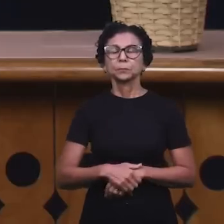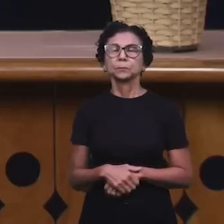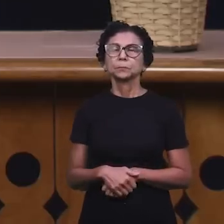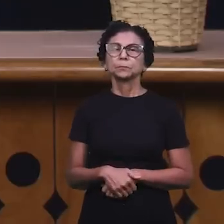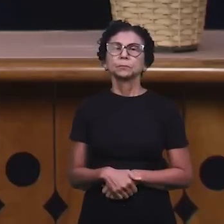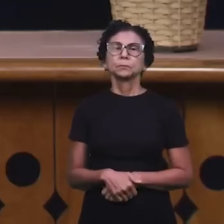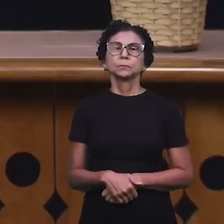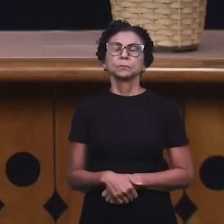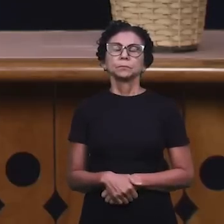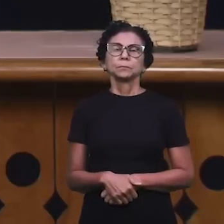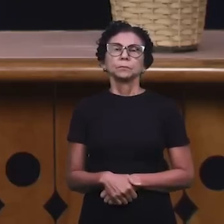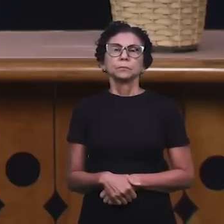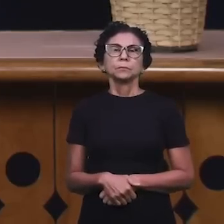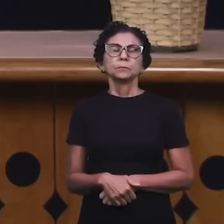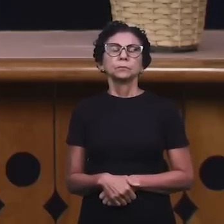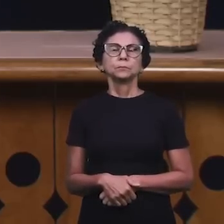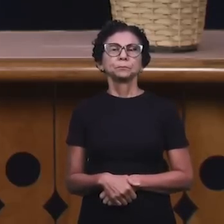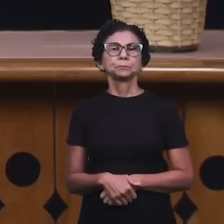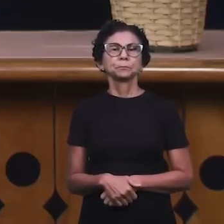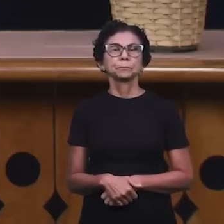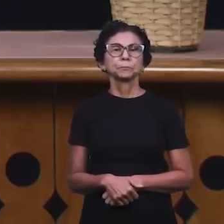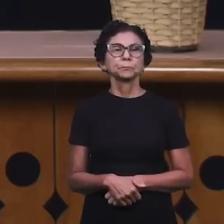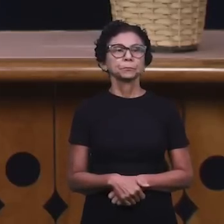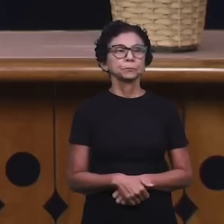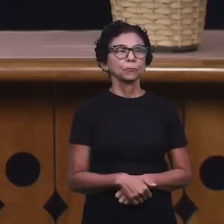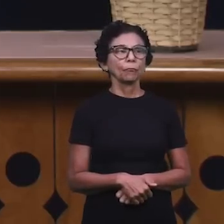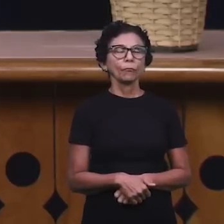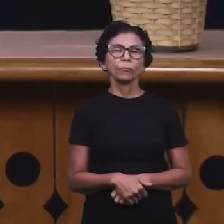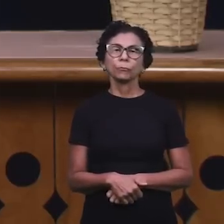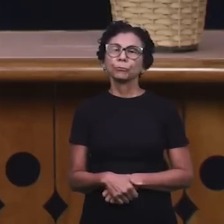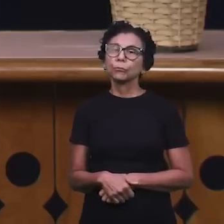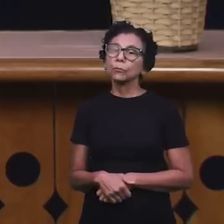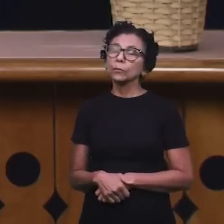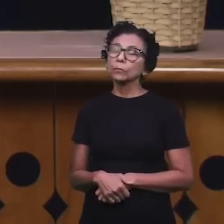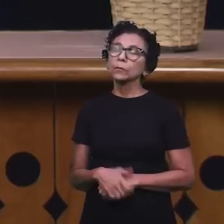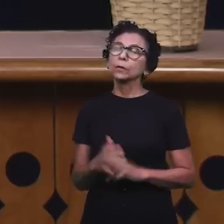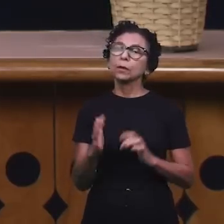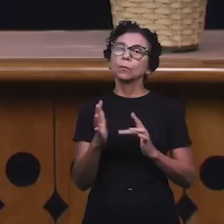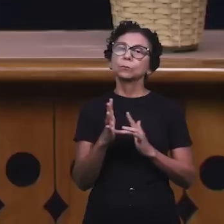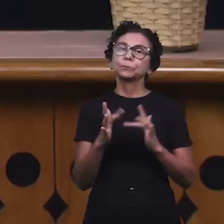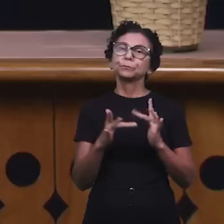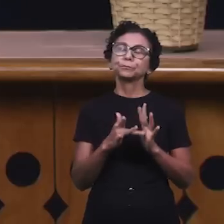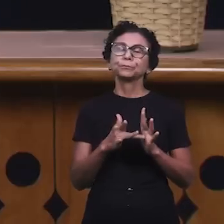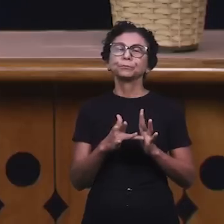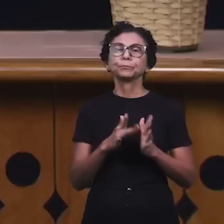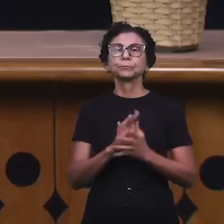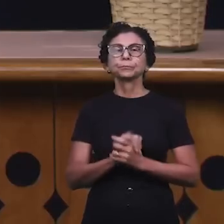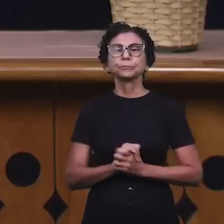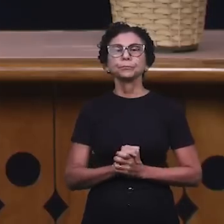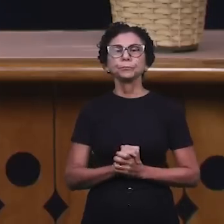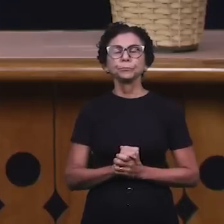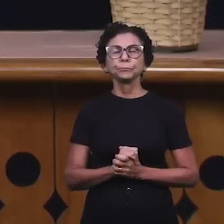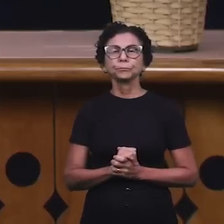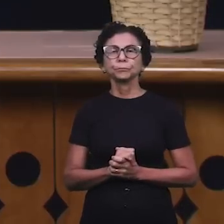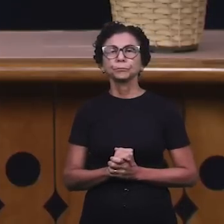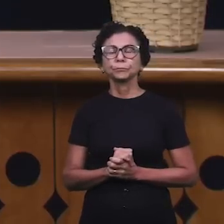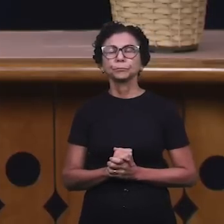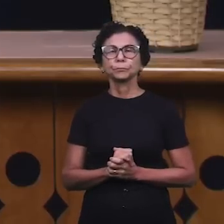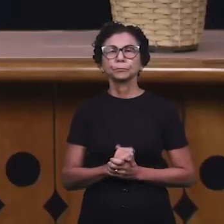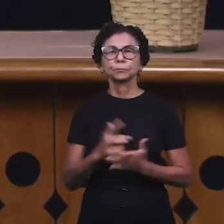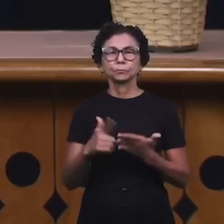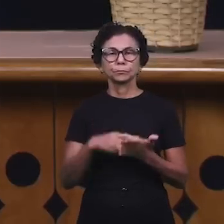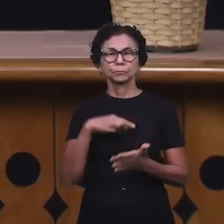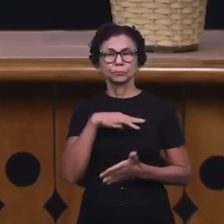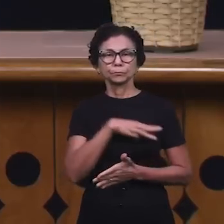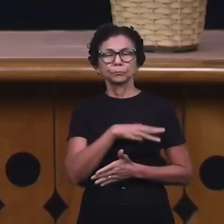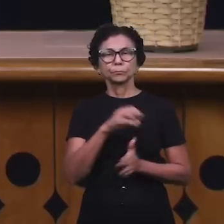Quando Jesus estava ainda no sermão profético é Mateus 24,